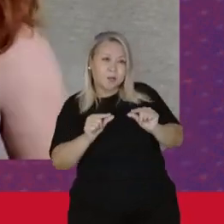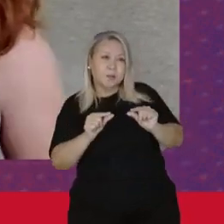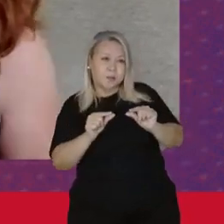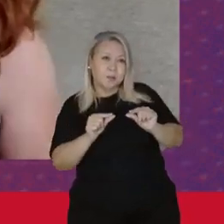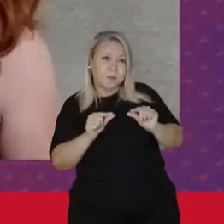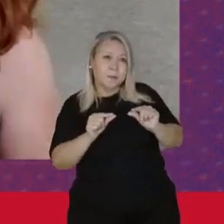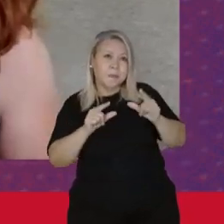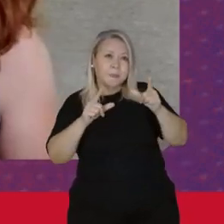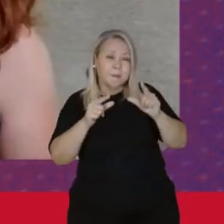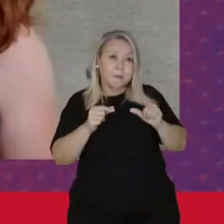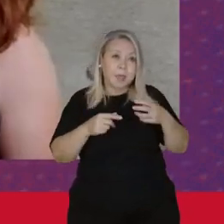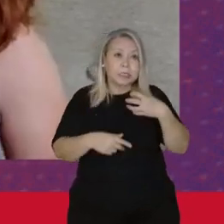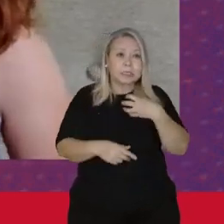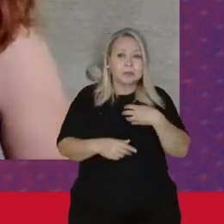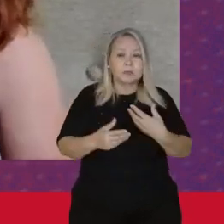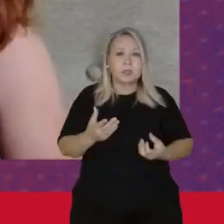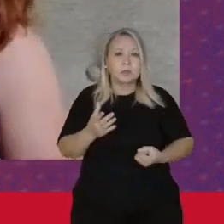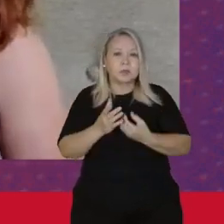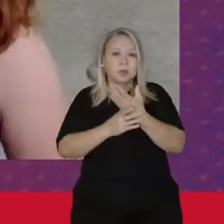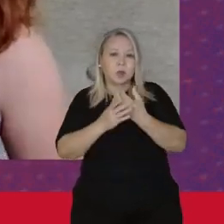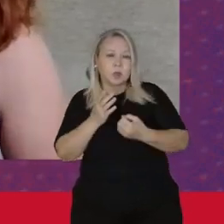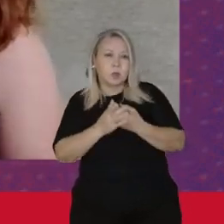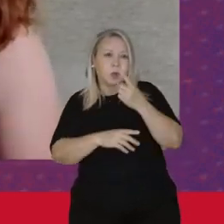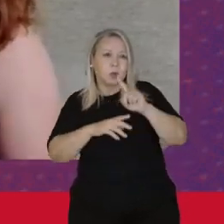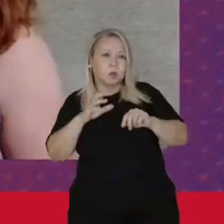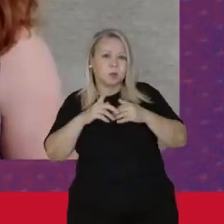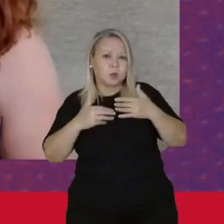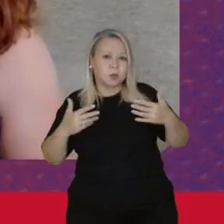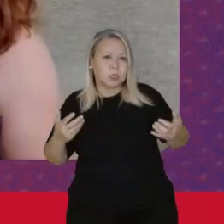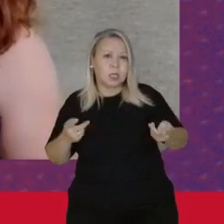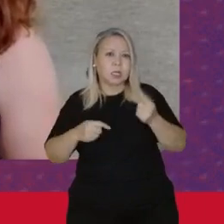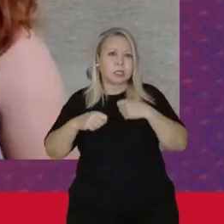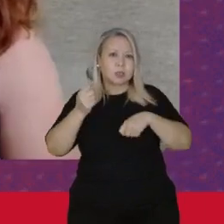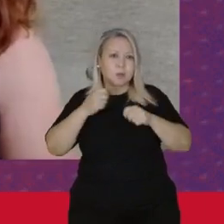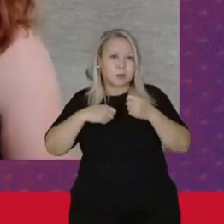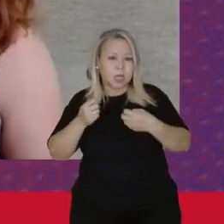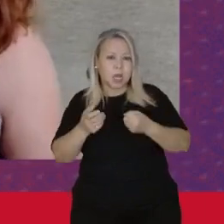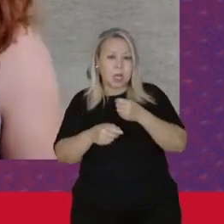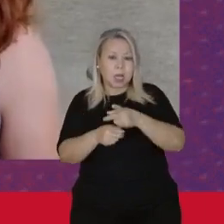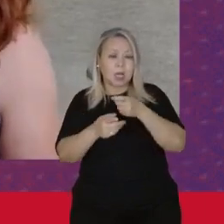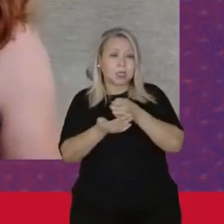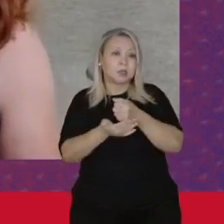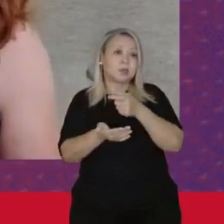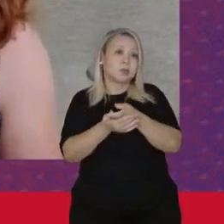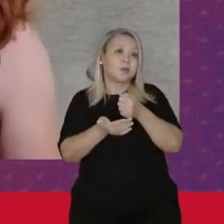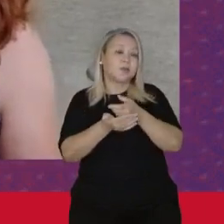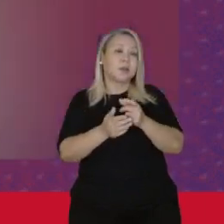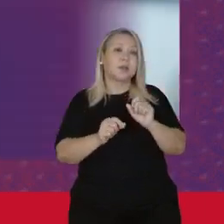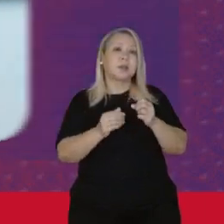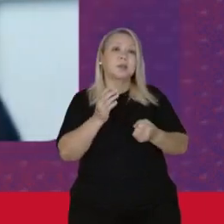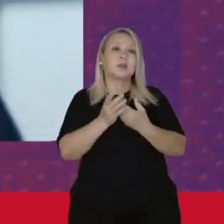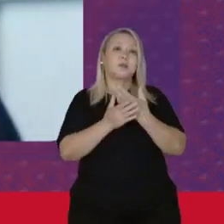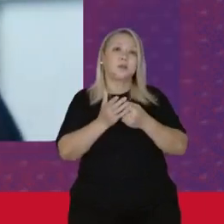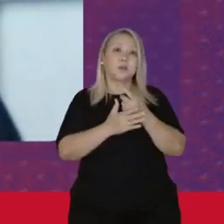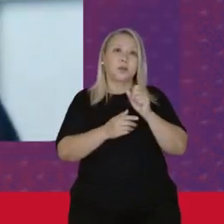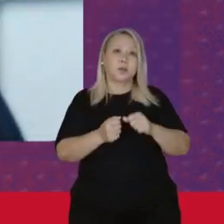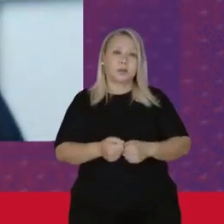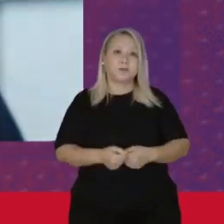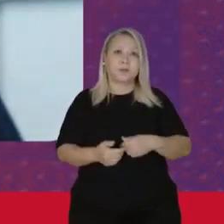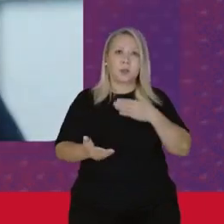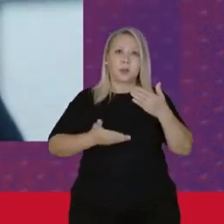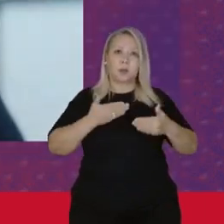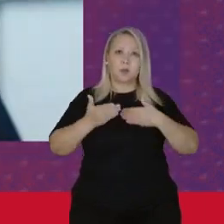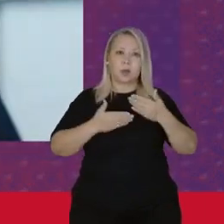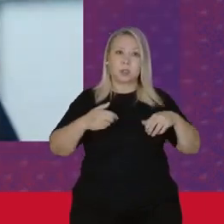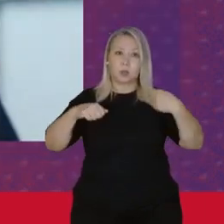que tem menos condição, né, de produzir, de comerciar, de vender o que está sendo produzido, né? Com relação às